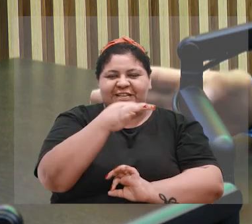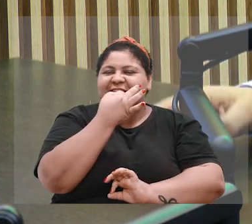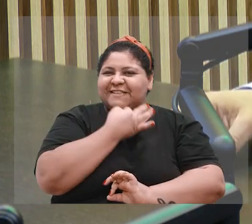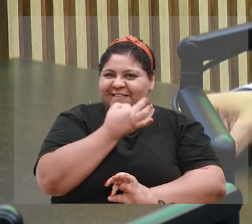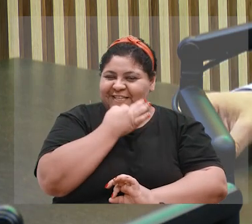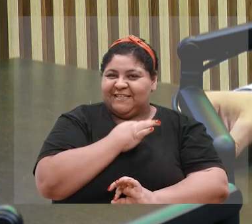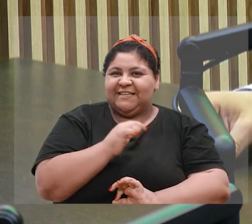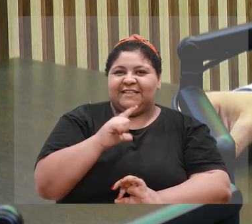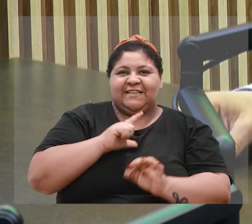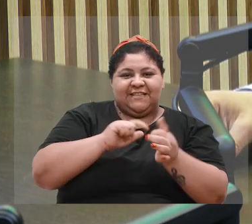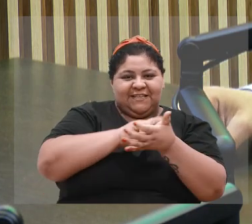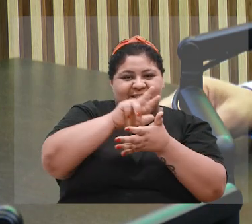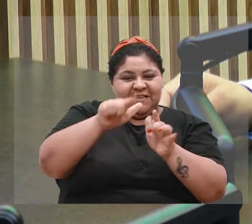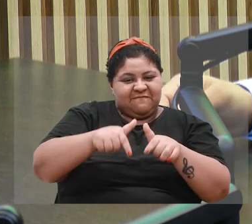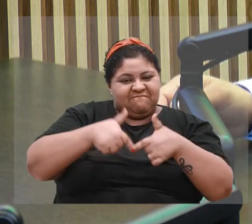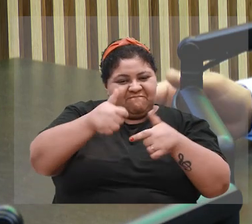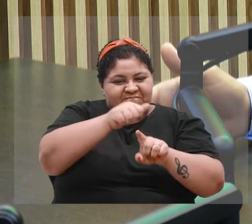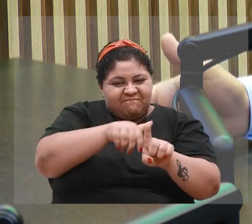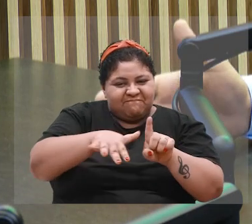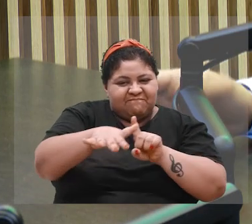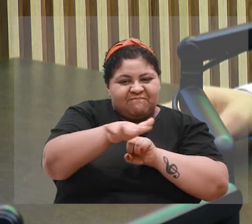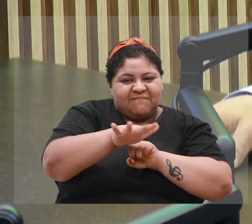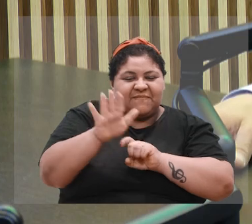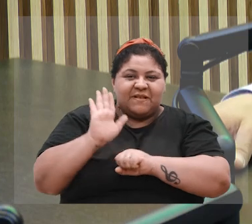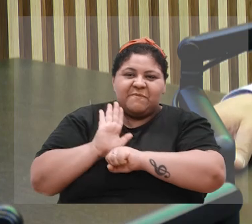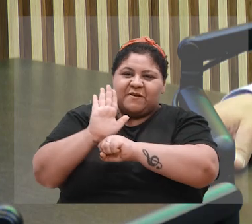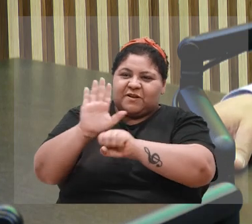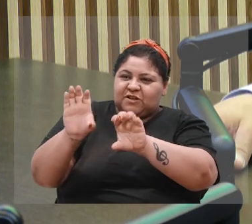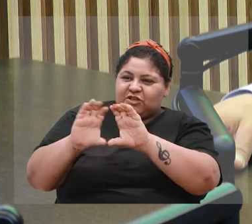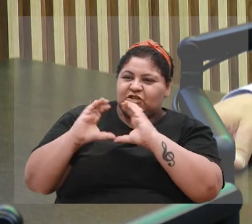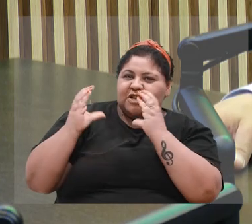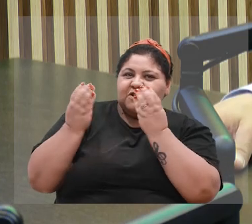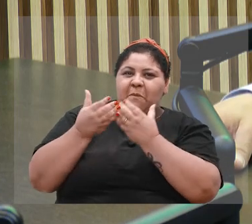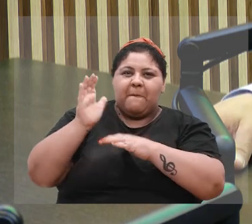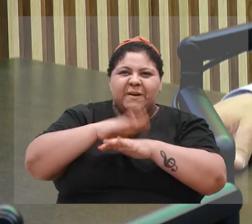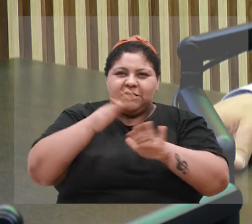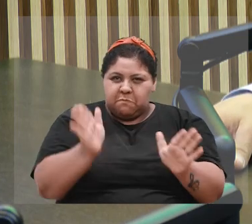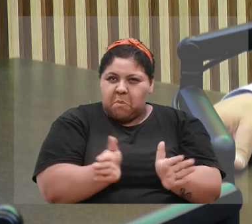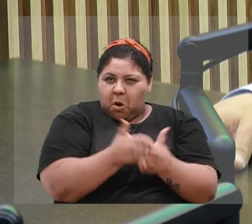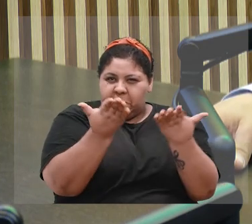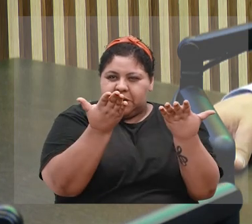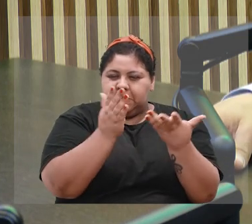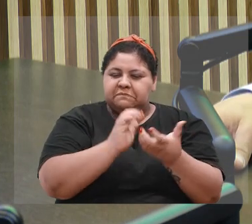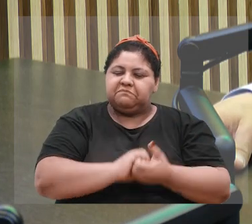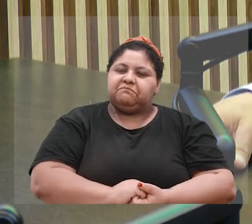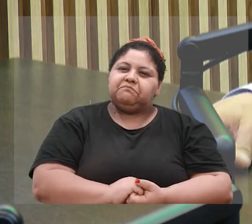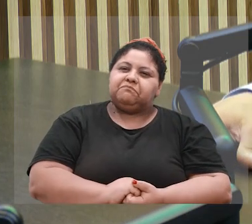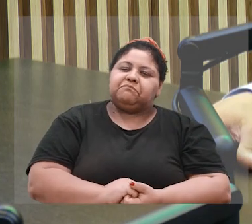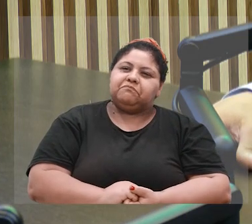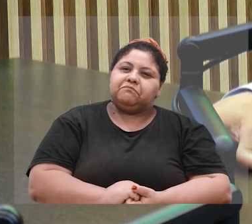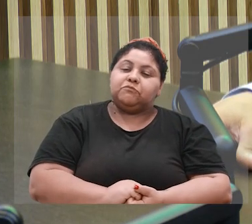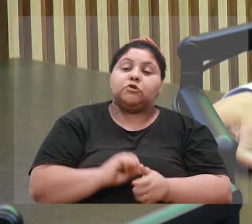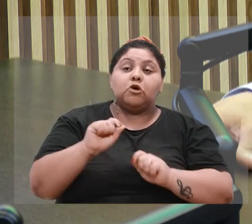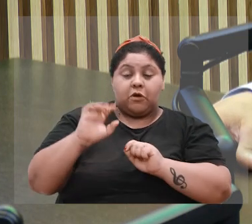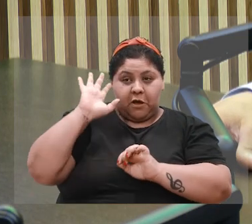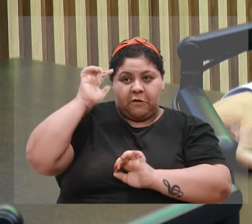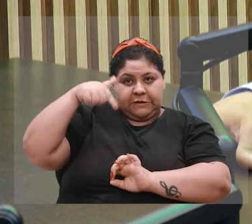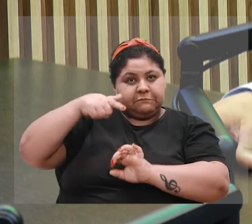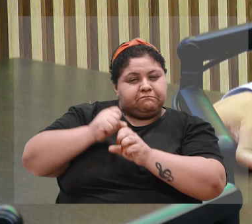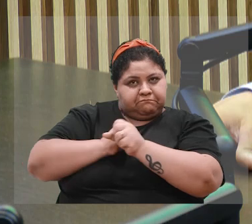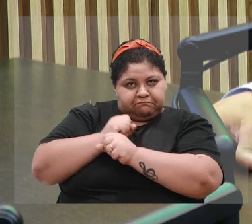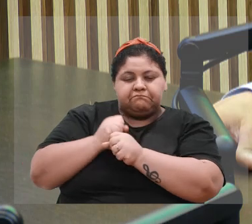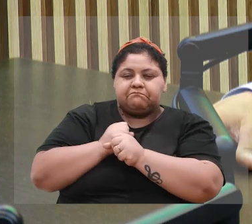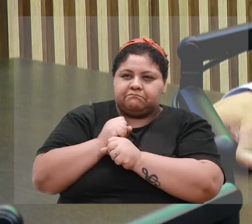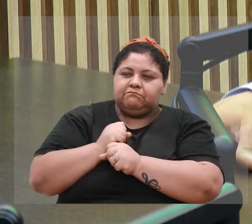fizemos diversas ações sociais aqui para tentar ajudar a comunidade mais carente. E um fato que aconteceu esse ano, que